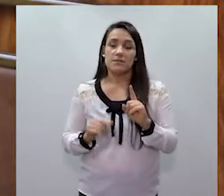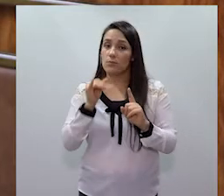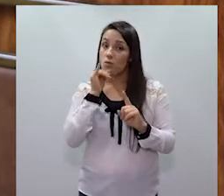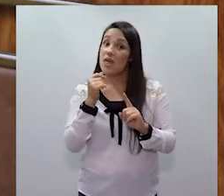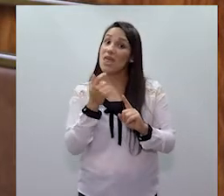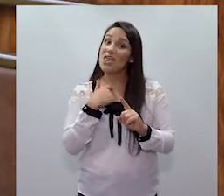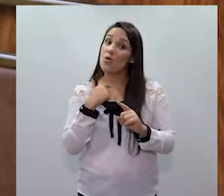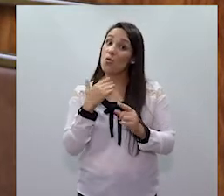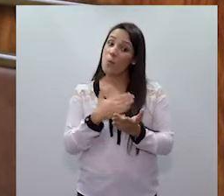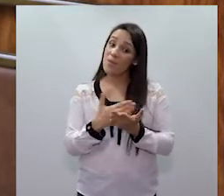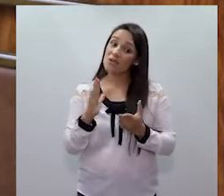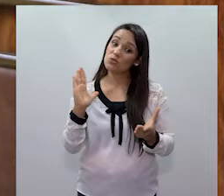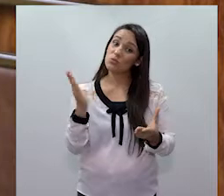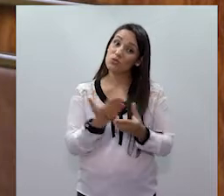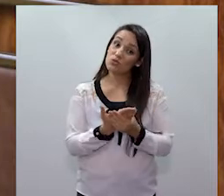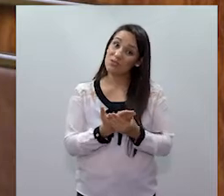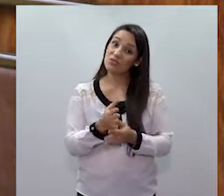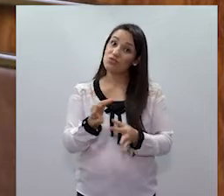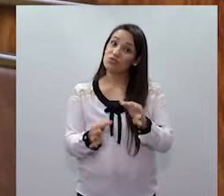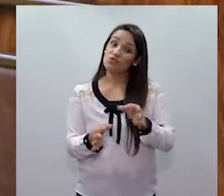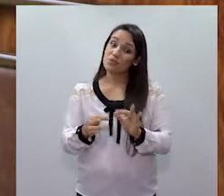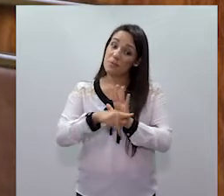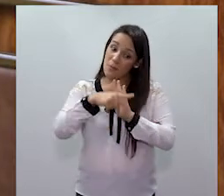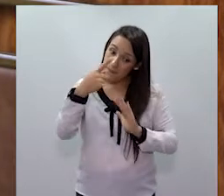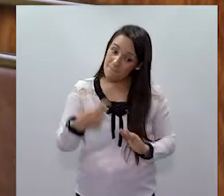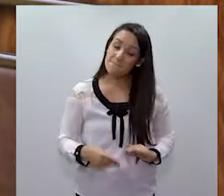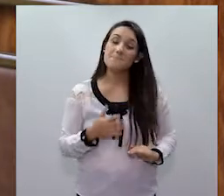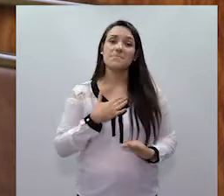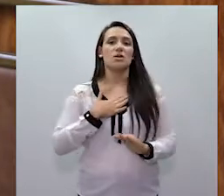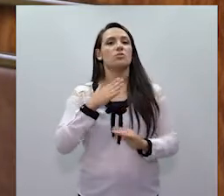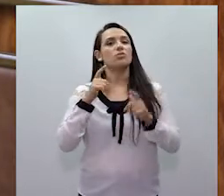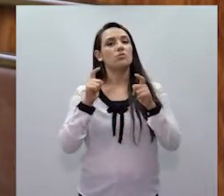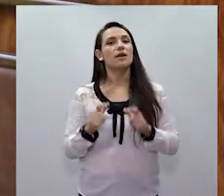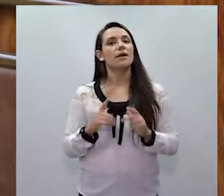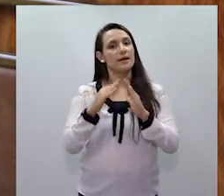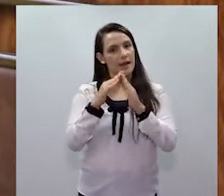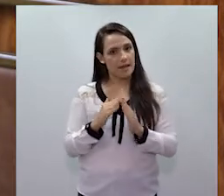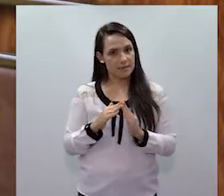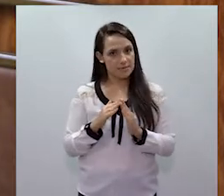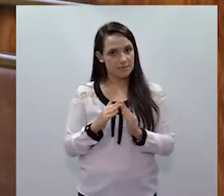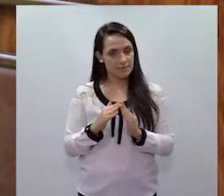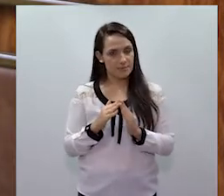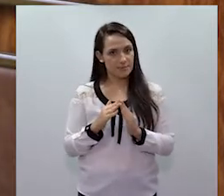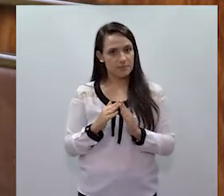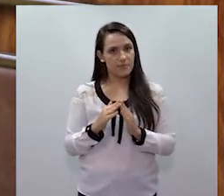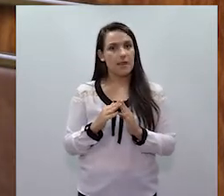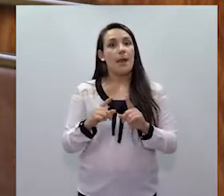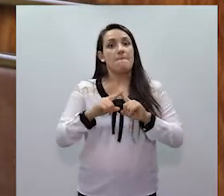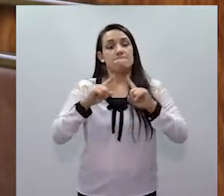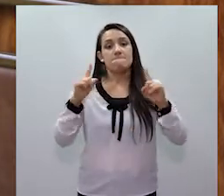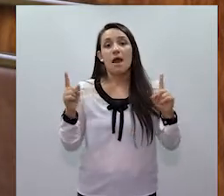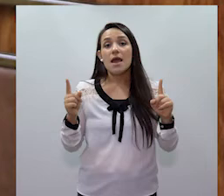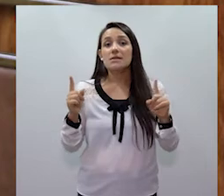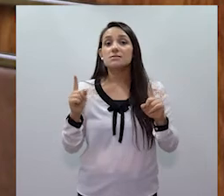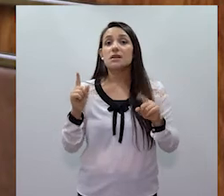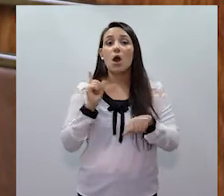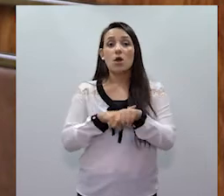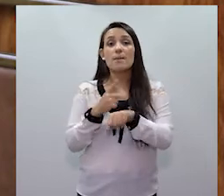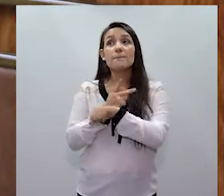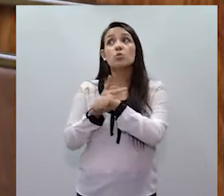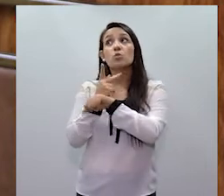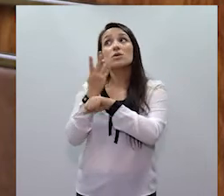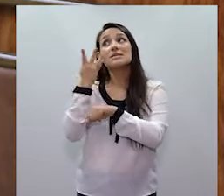A diferença é que quando o juiz vai chamar o pretendente, ele chama em primeiro lugar os pretendentes da mesma